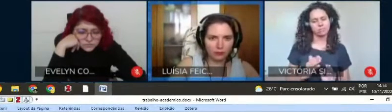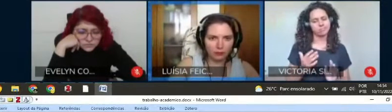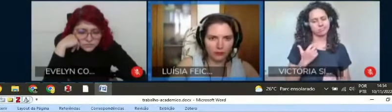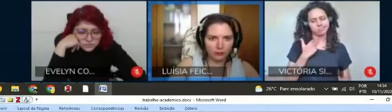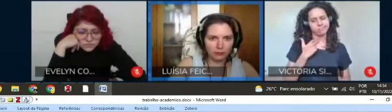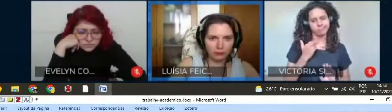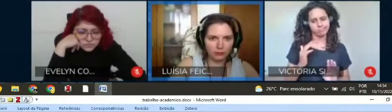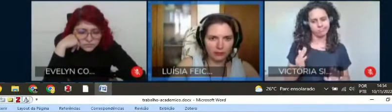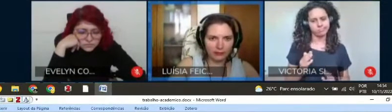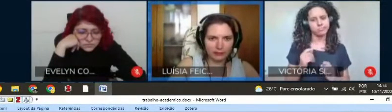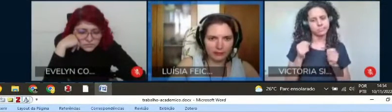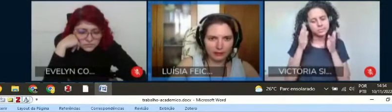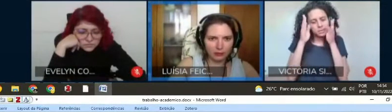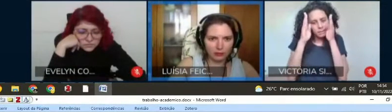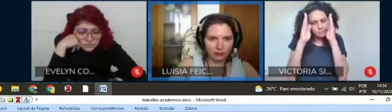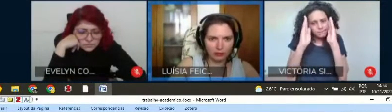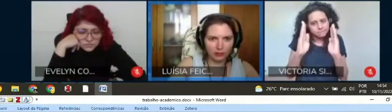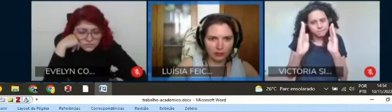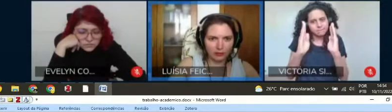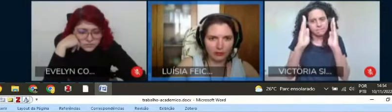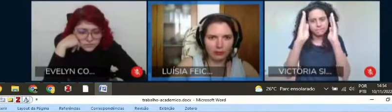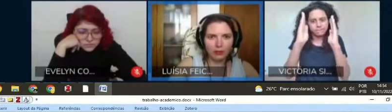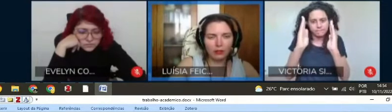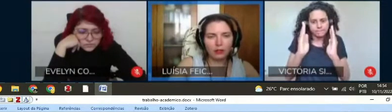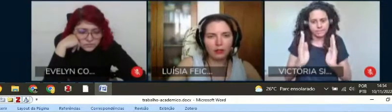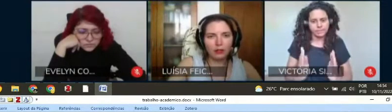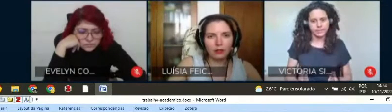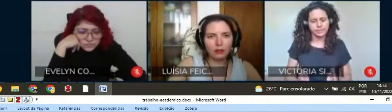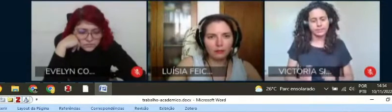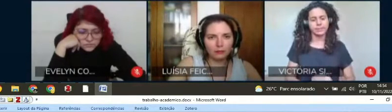Aí ficaram todos eles alinhadinhos aqui.